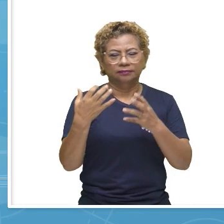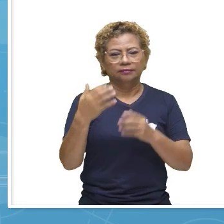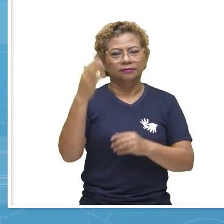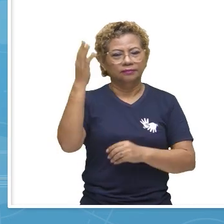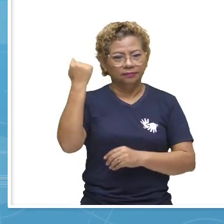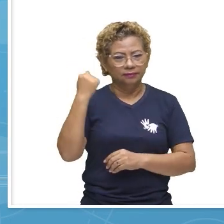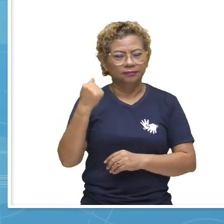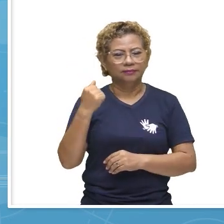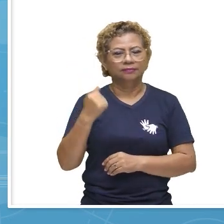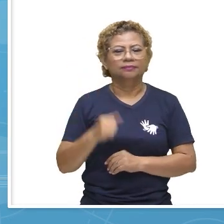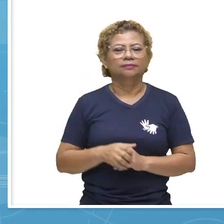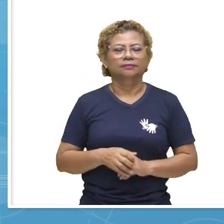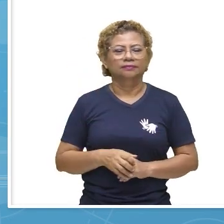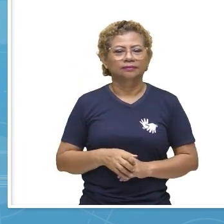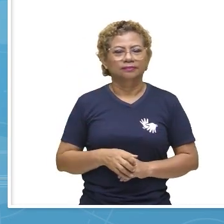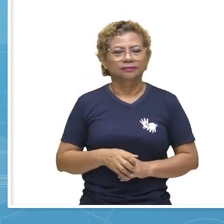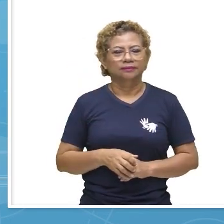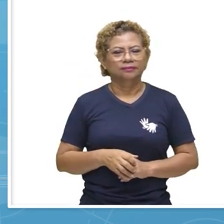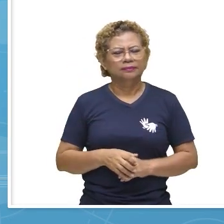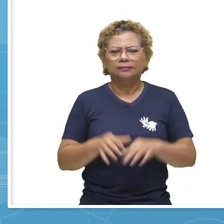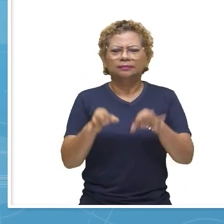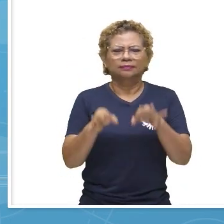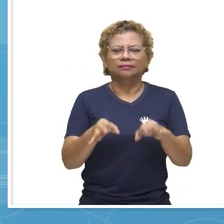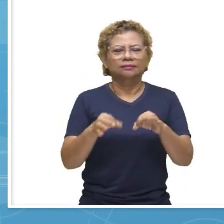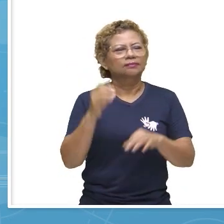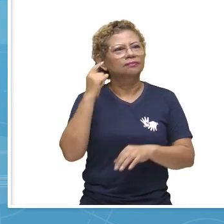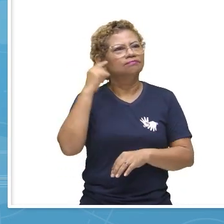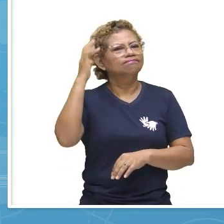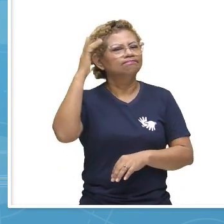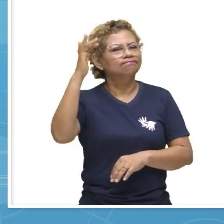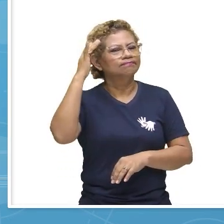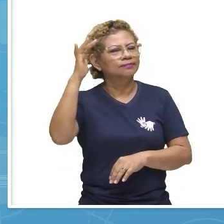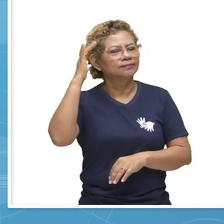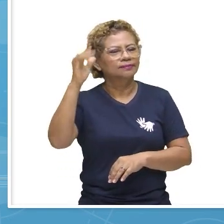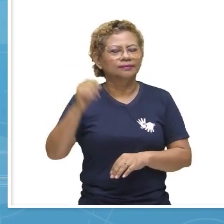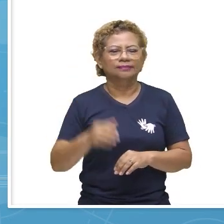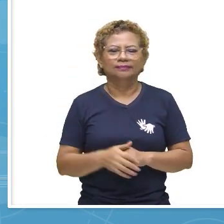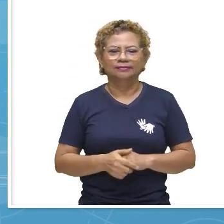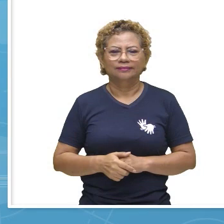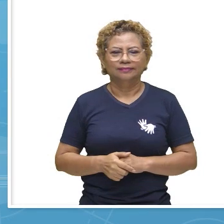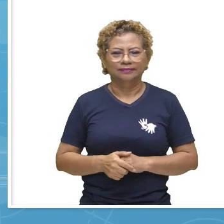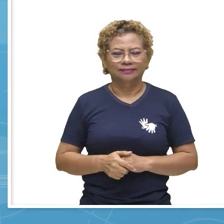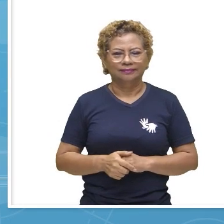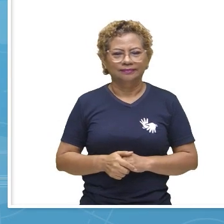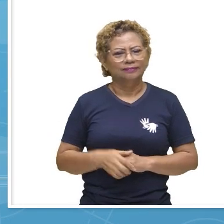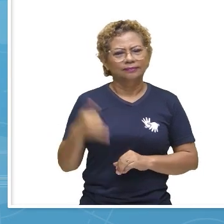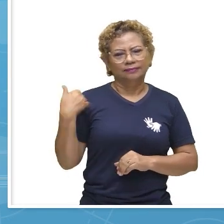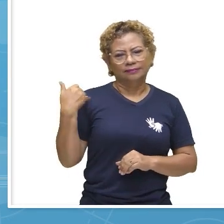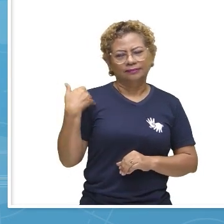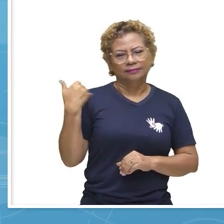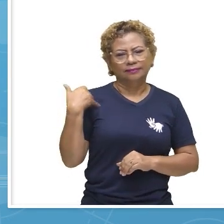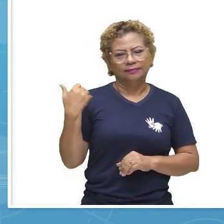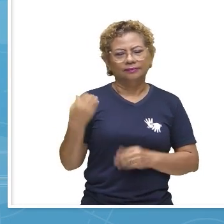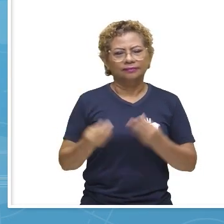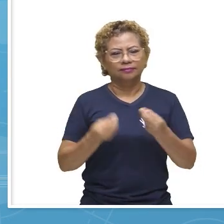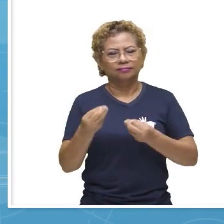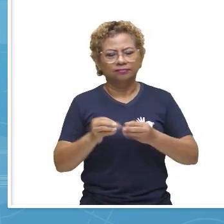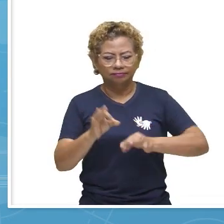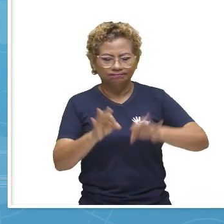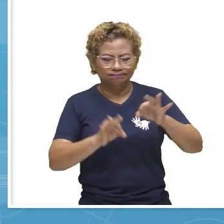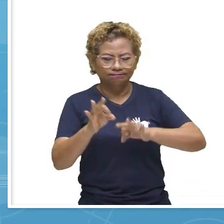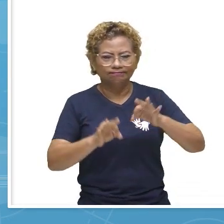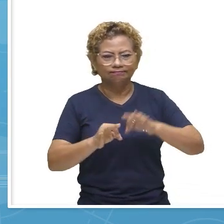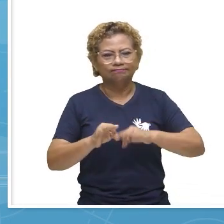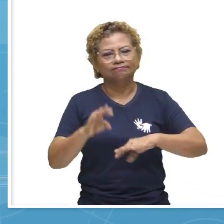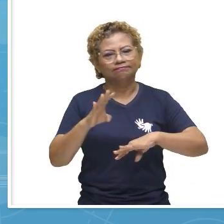sim, né? Vamos pensar aí um pouquinho, né? Para falar a idade em forma de equação,